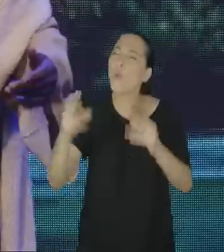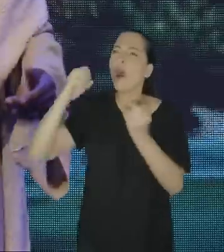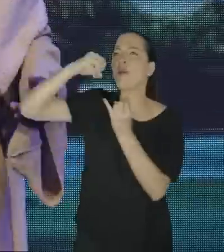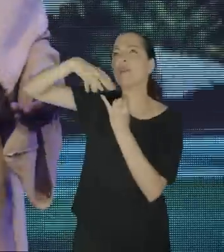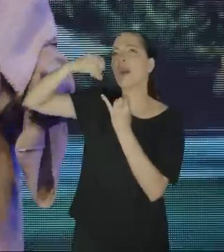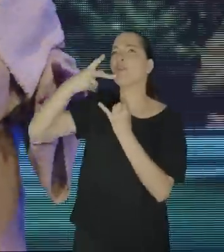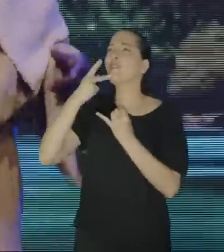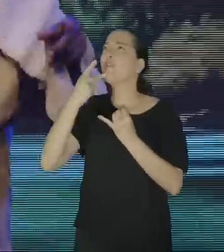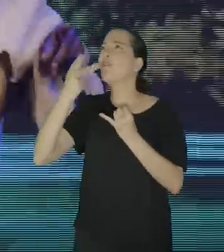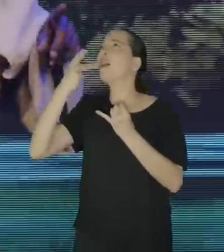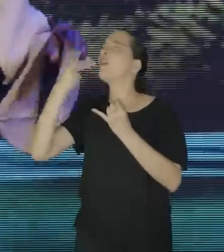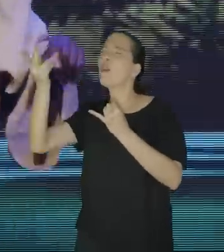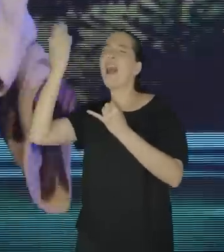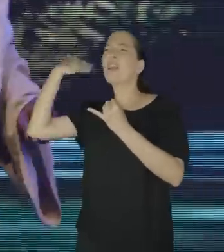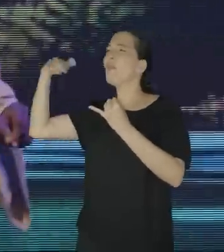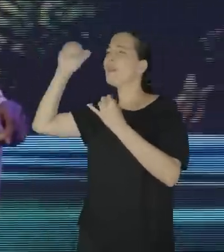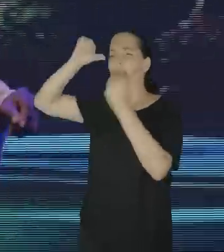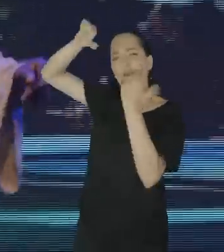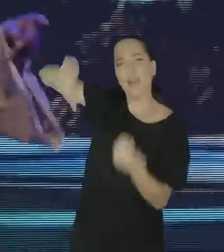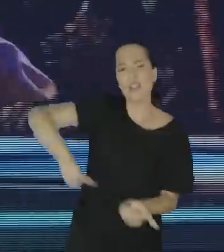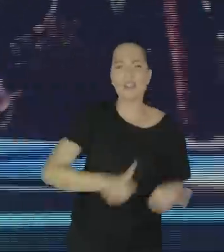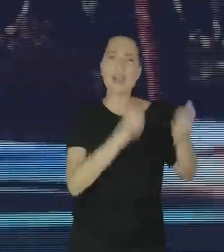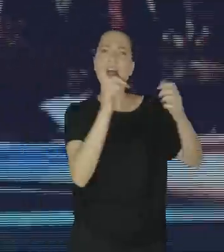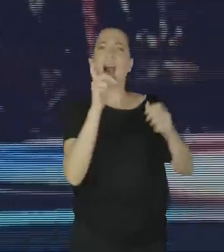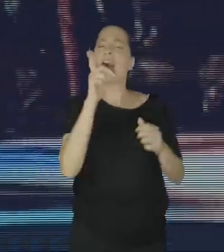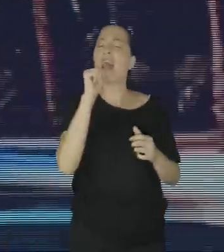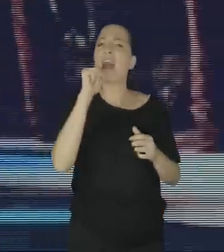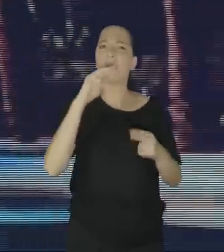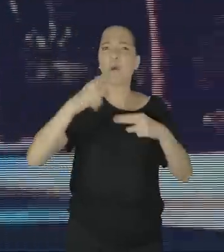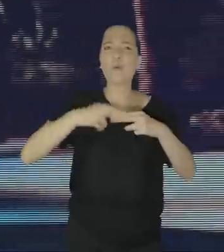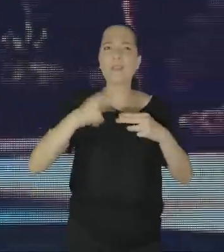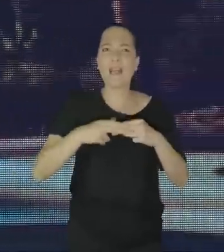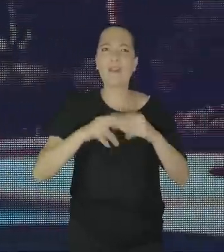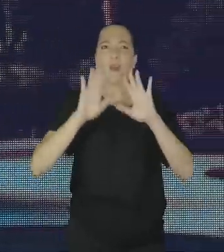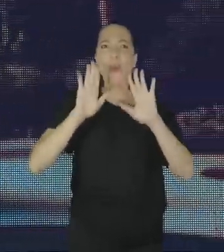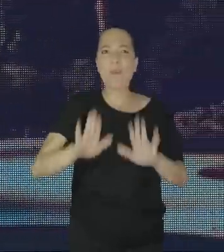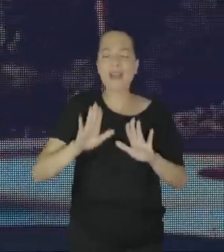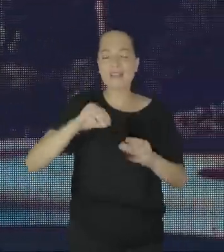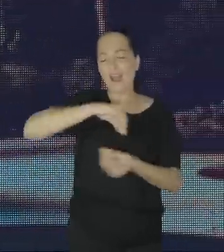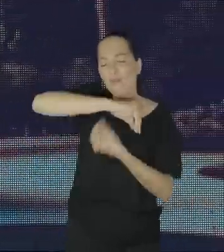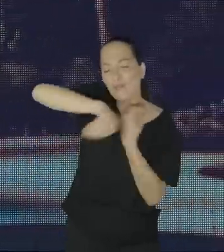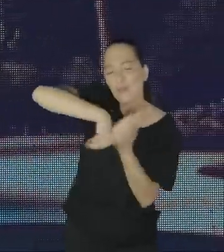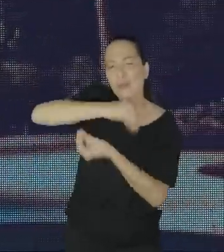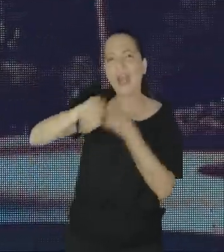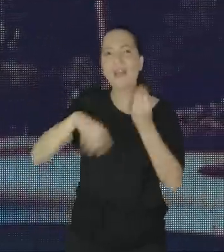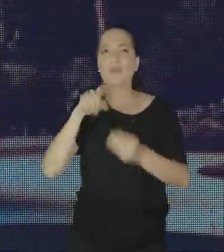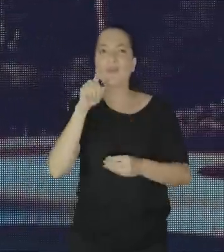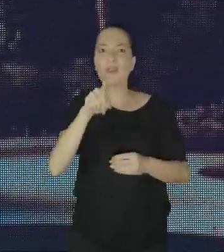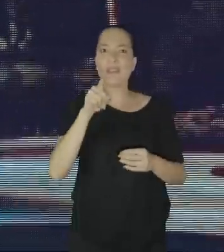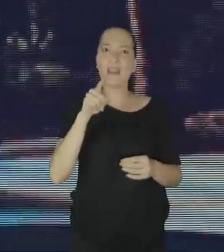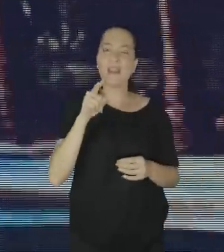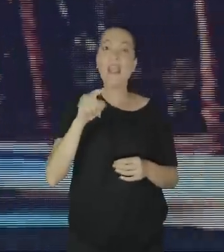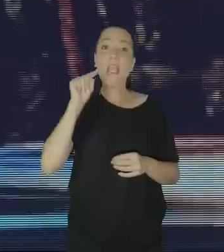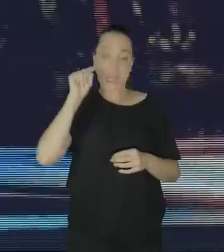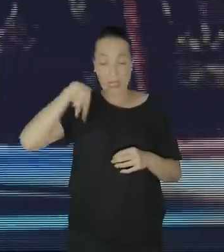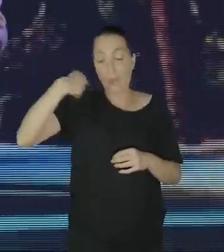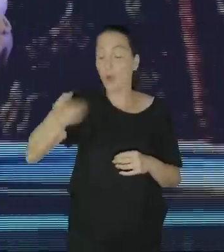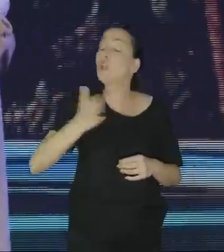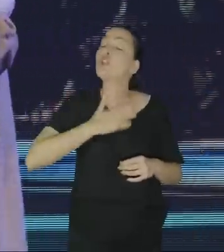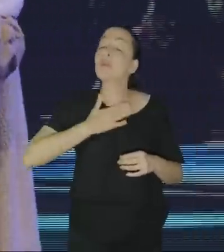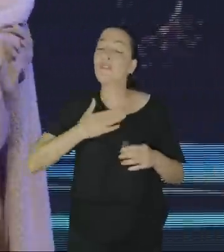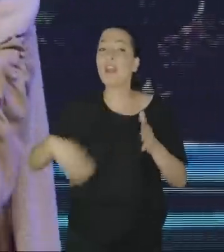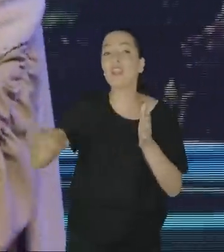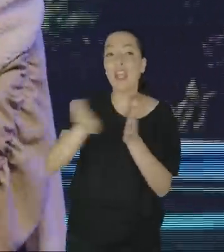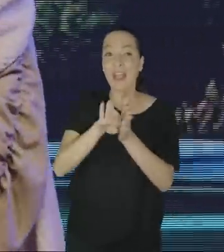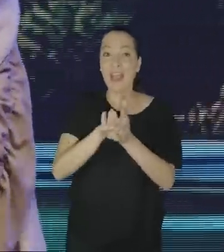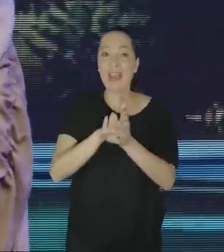água, mas está no meio de vós, e vós não conheceis, e ele virá após a mim. E ele vos